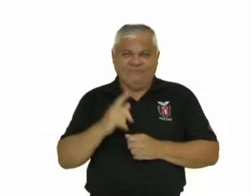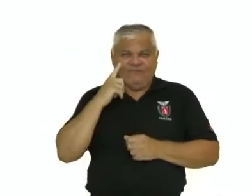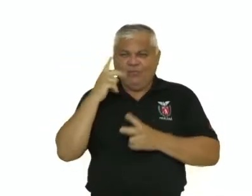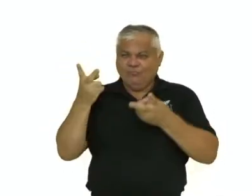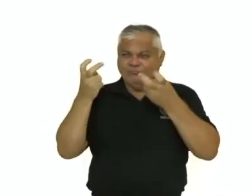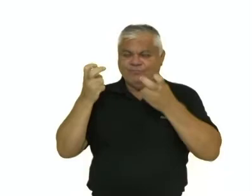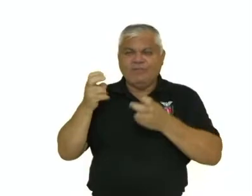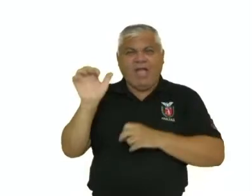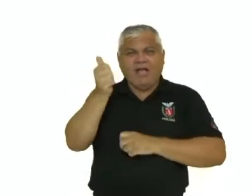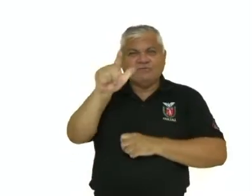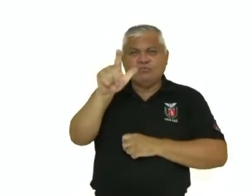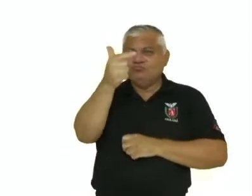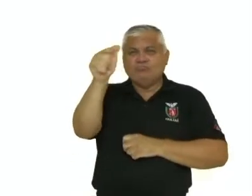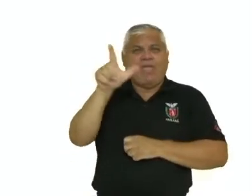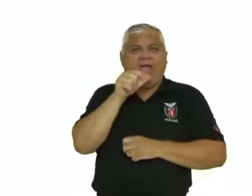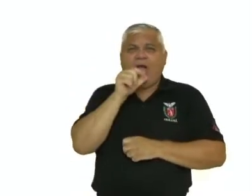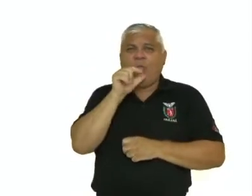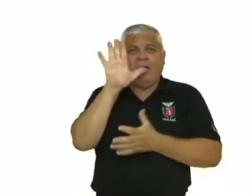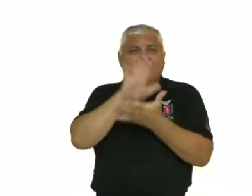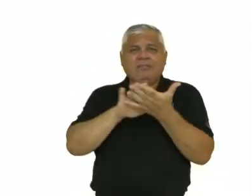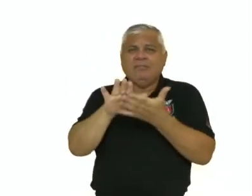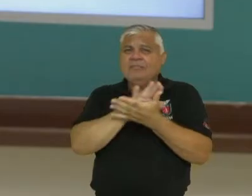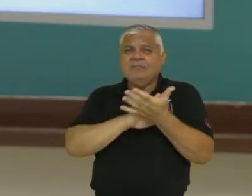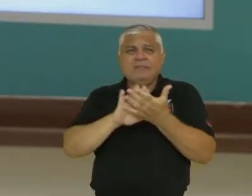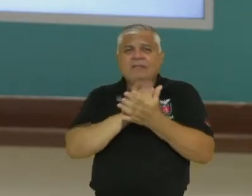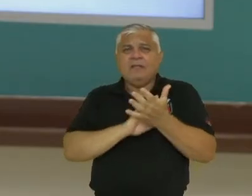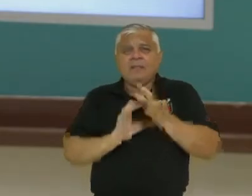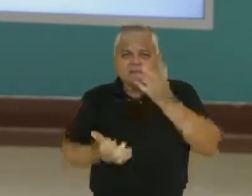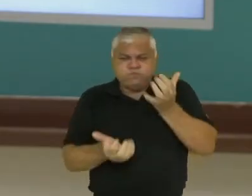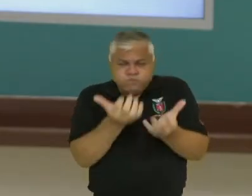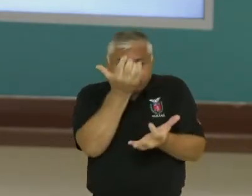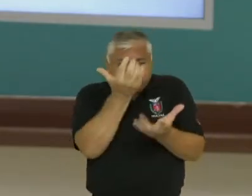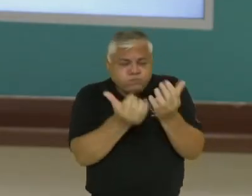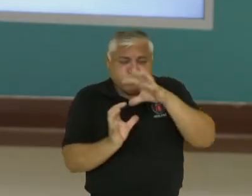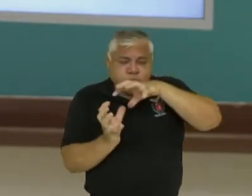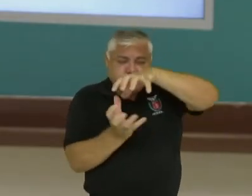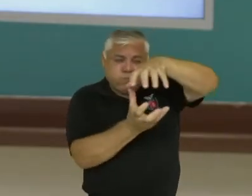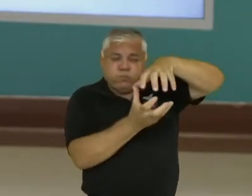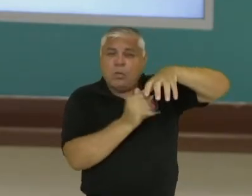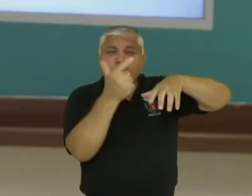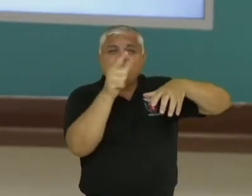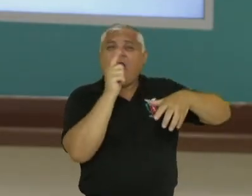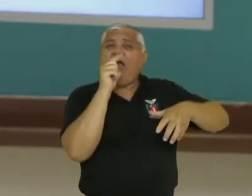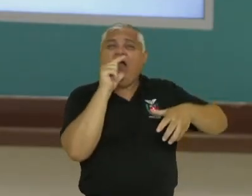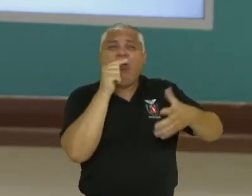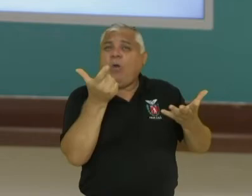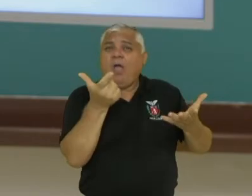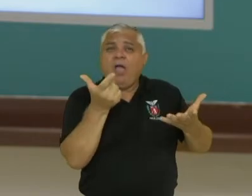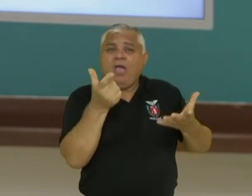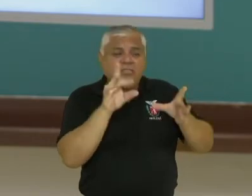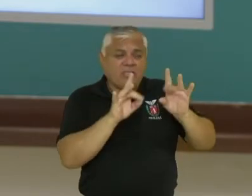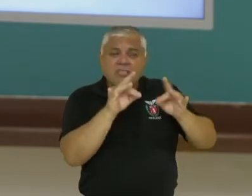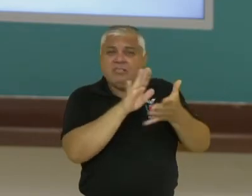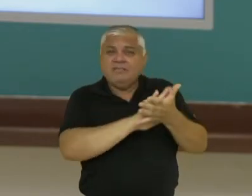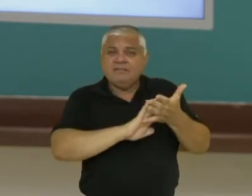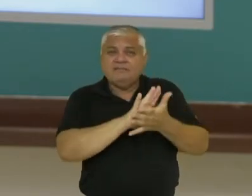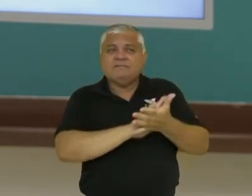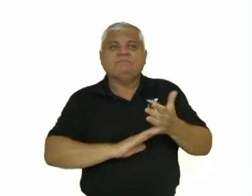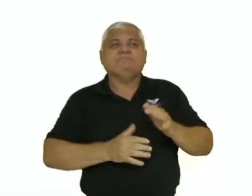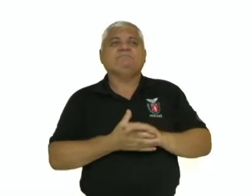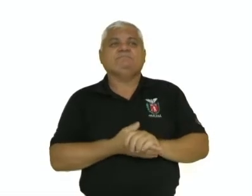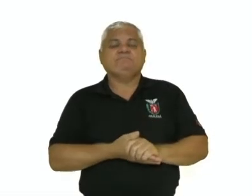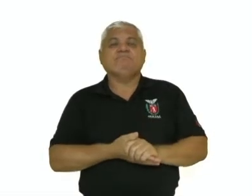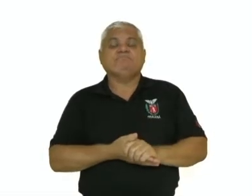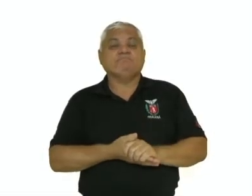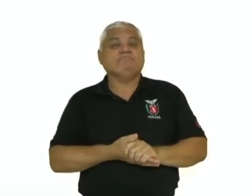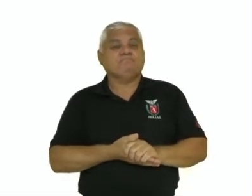percebe o azul da água. Claro, no início o planeta Terra não tinha água no estado líquido.